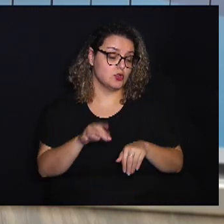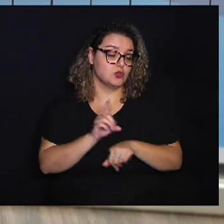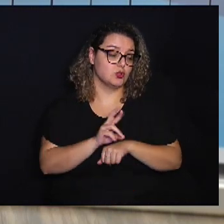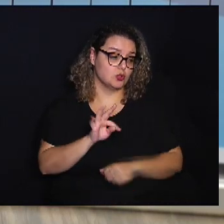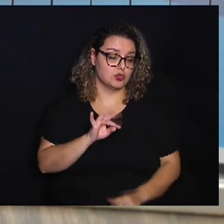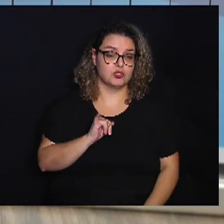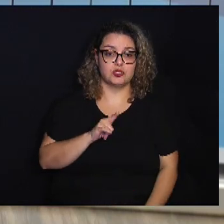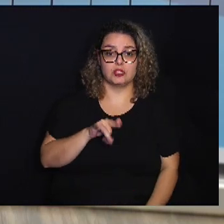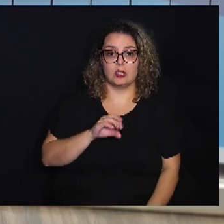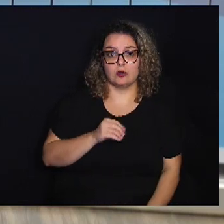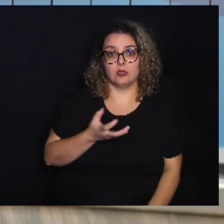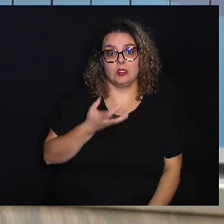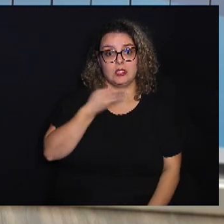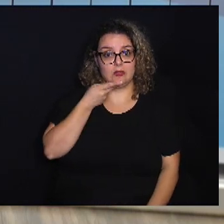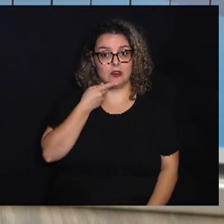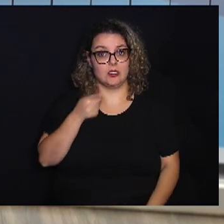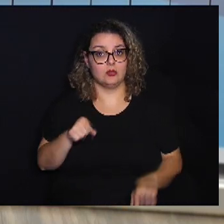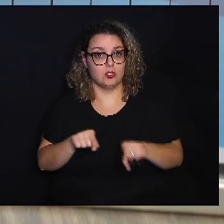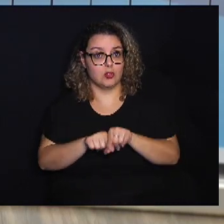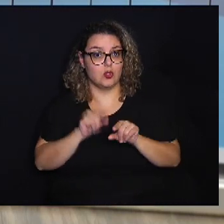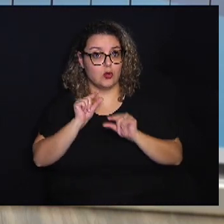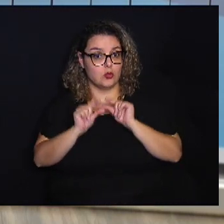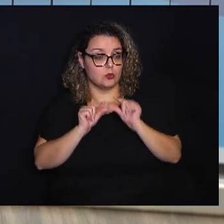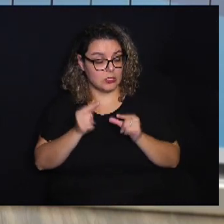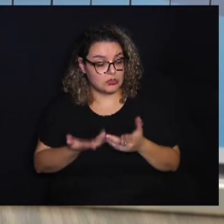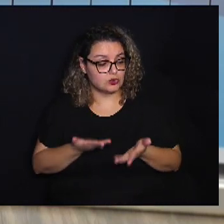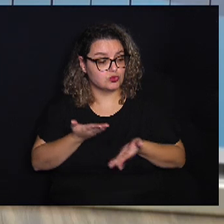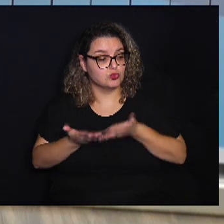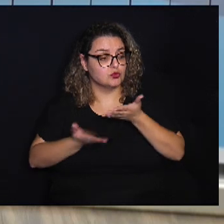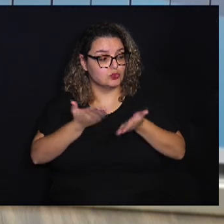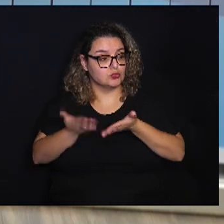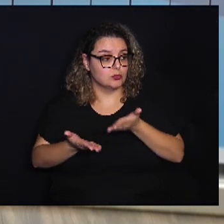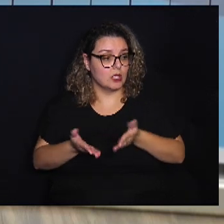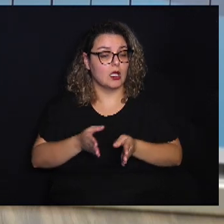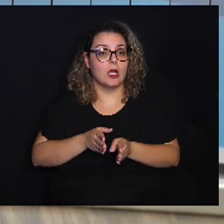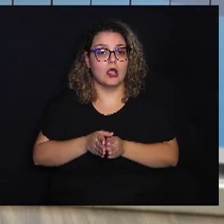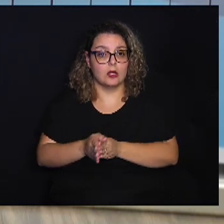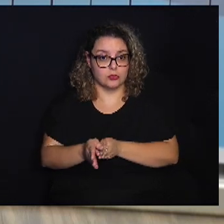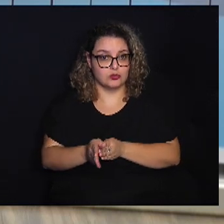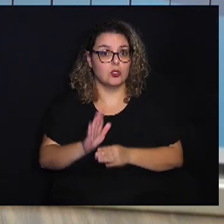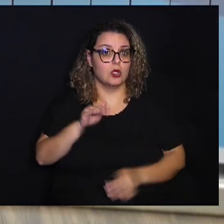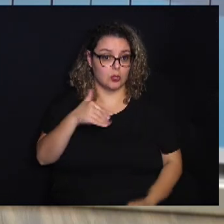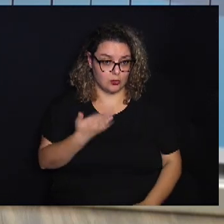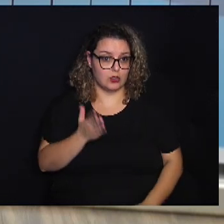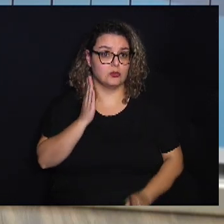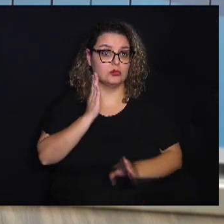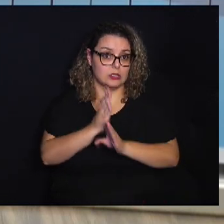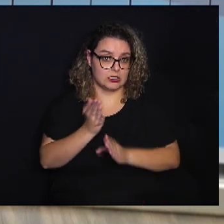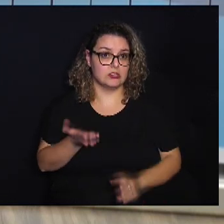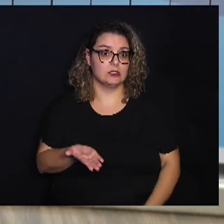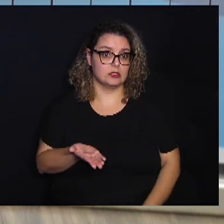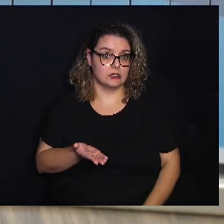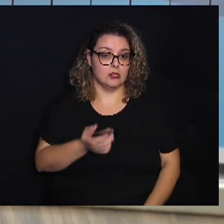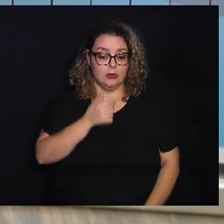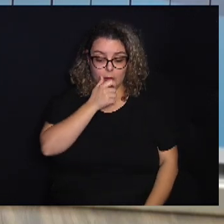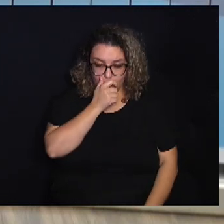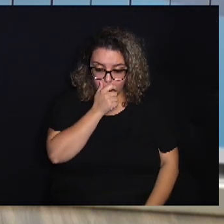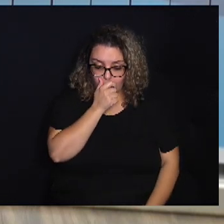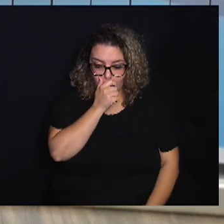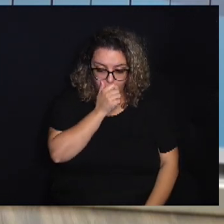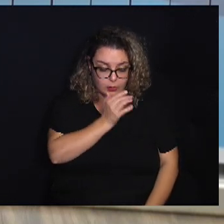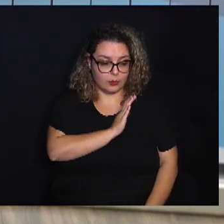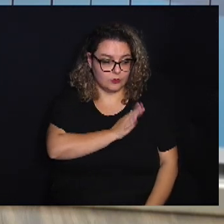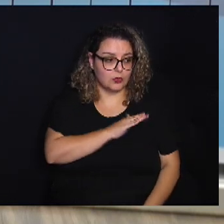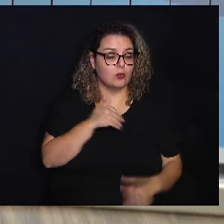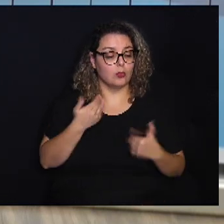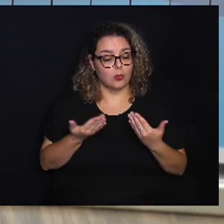Tiago, eu gostaria que você falasse também um pouquinho do tratamento recomendado quando identificada essa tosse cardíaca.